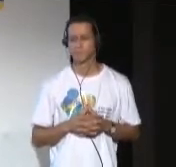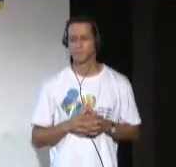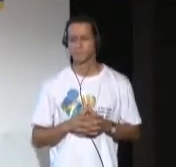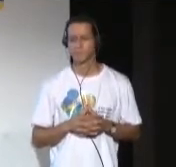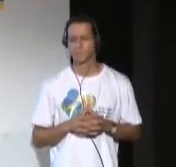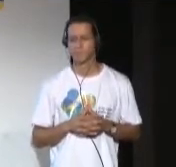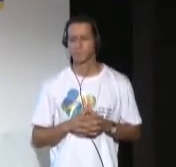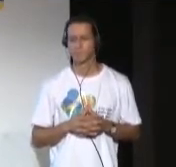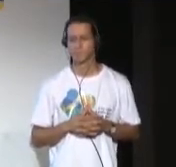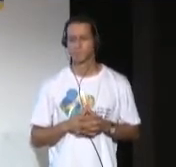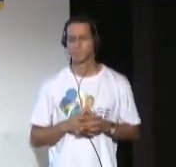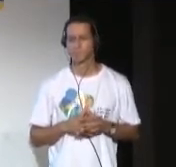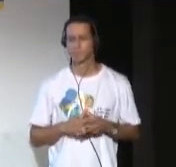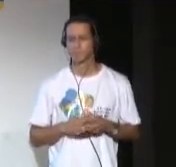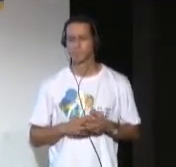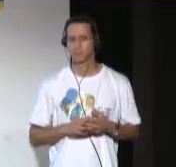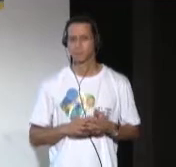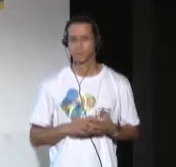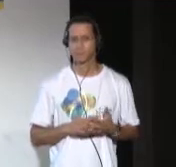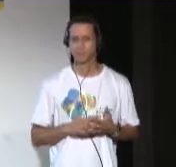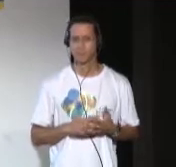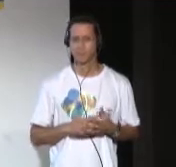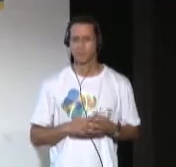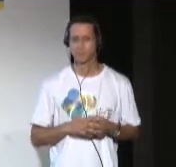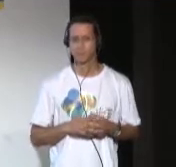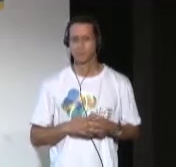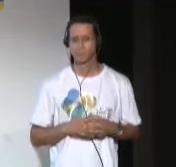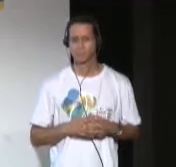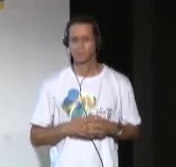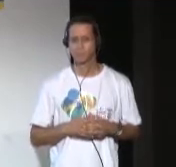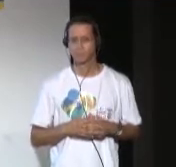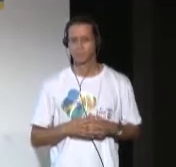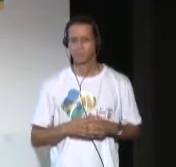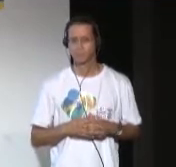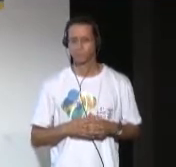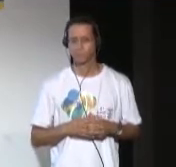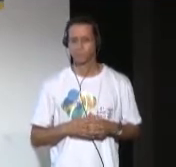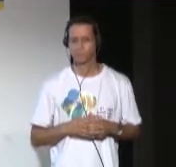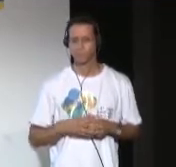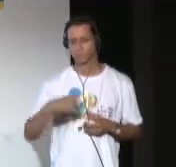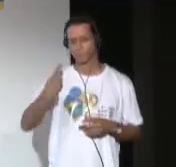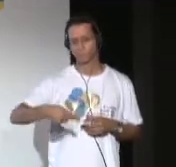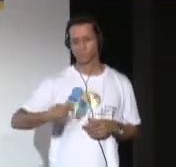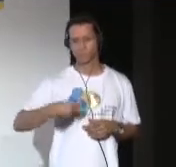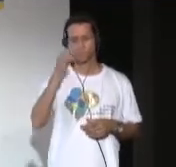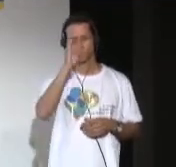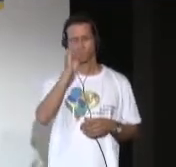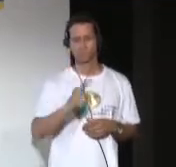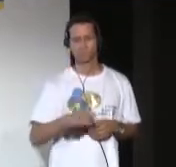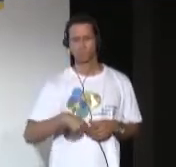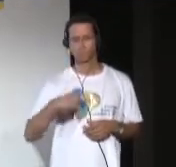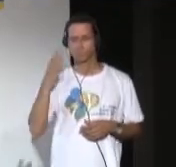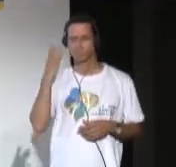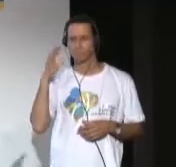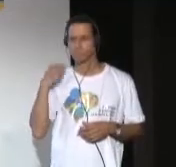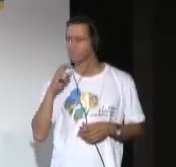O Oliver estava falando sobre o word problem, não é? O problema com as